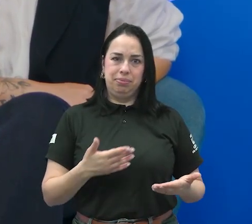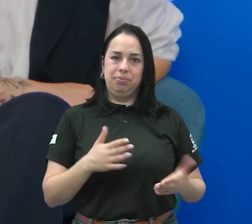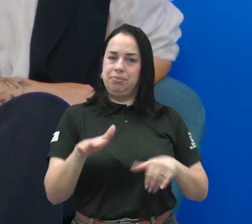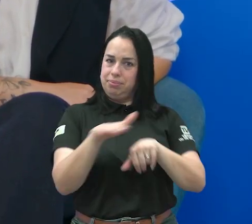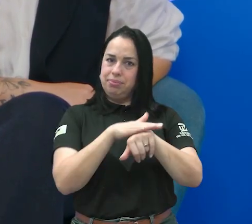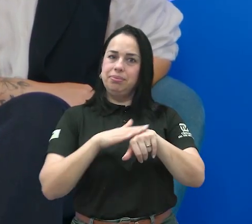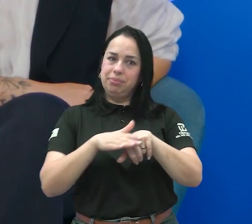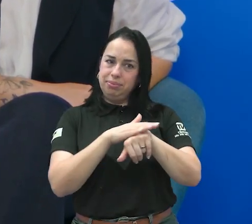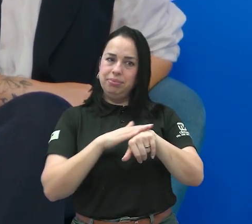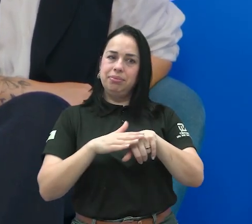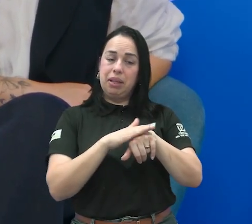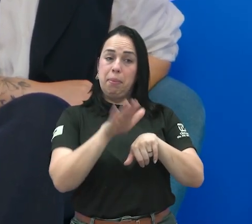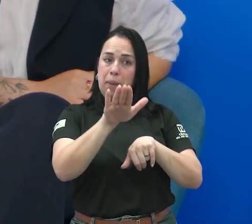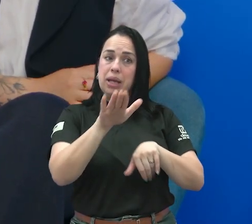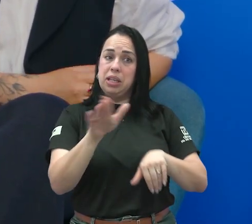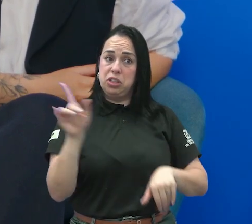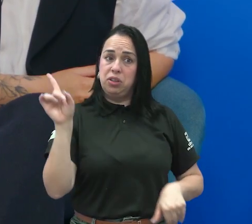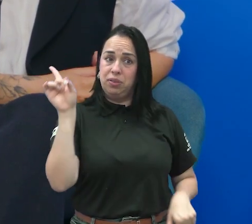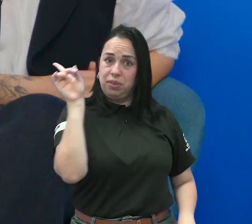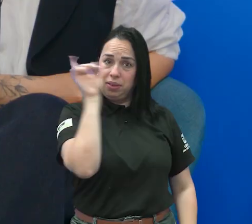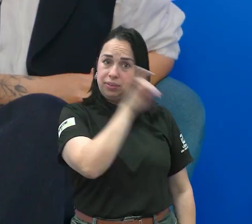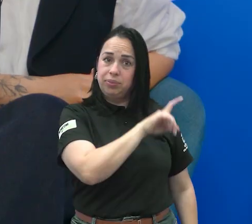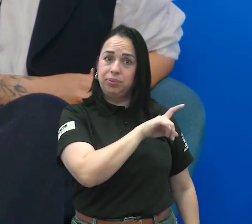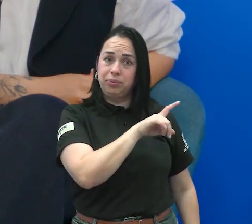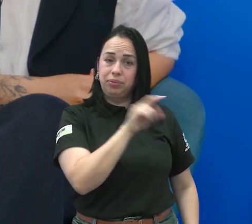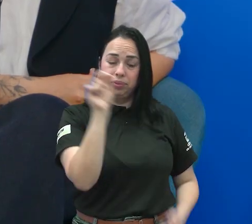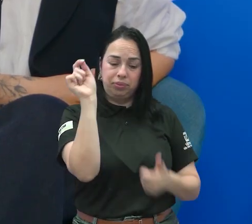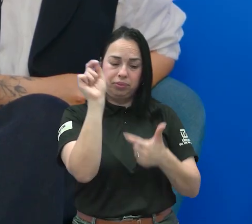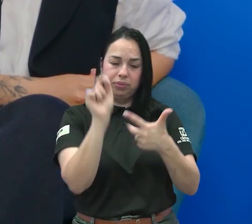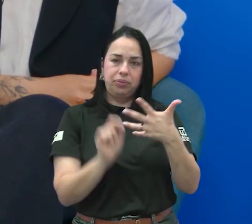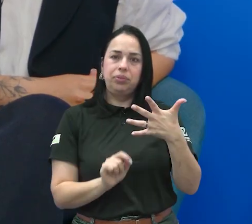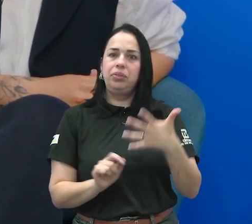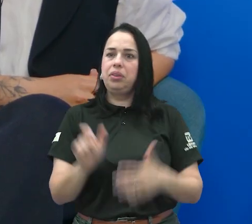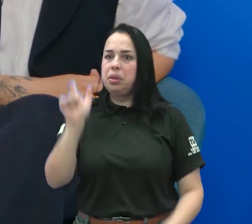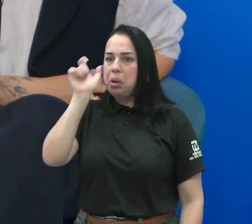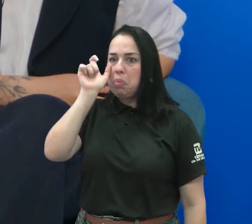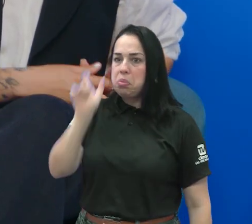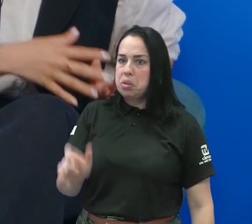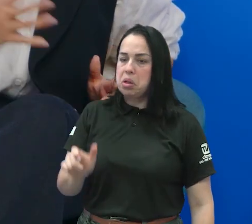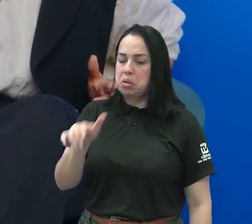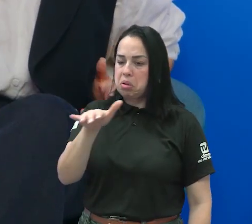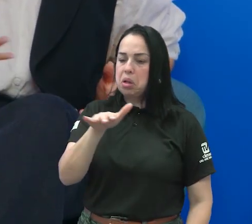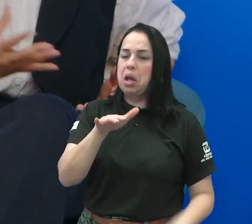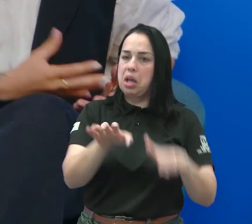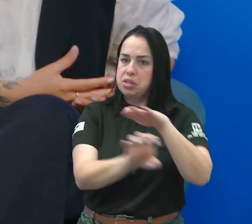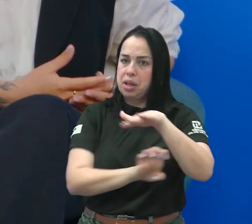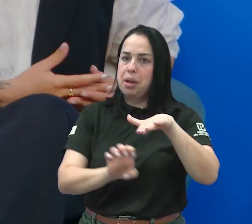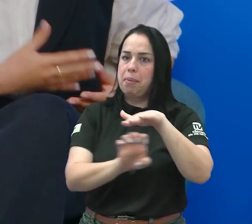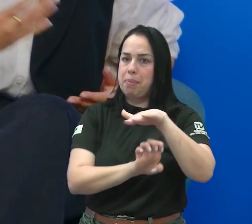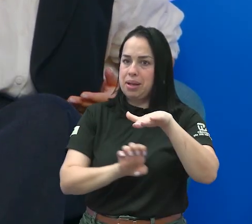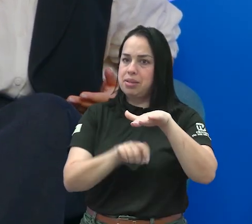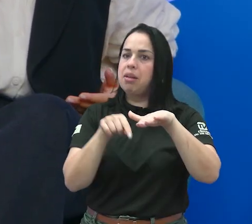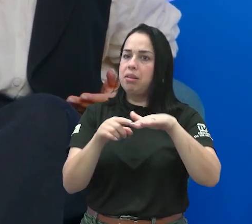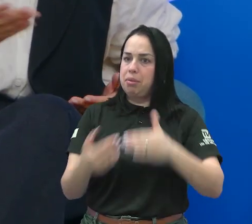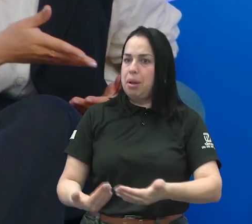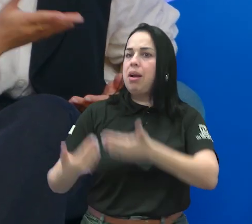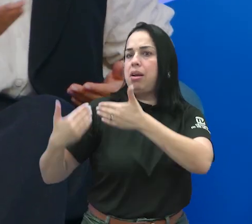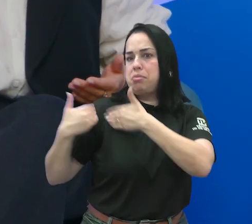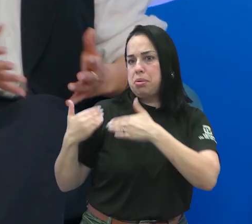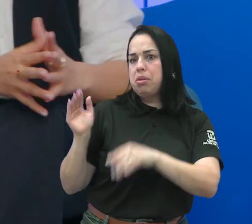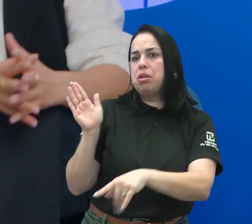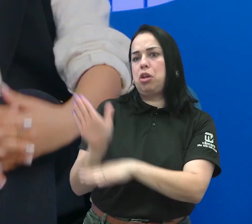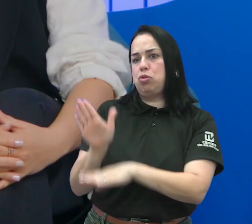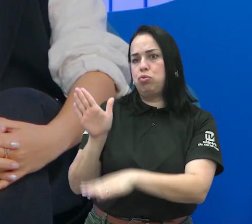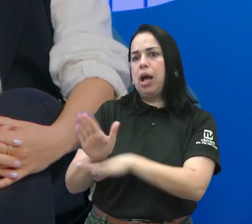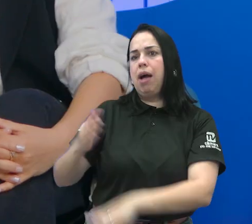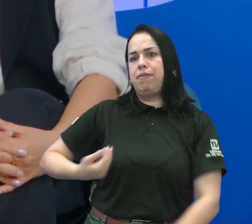muito enriquecedora a conversa, mas muito complexo também os tópicos que o professor trouxe para a gente. É interessante ver como o setor privado ele também tem o dever de